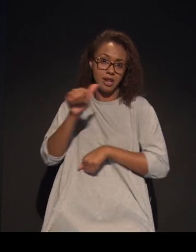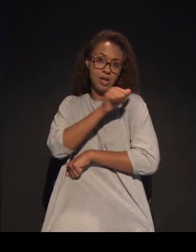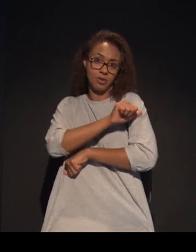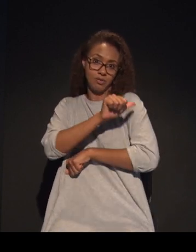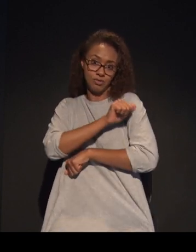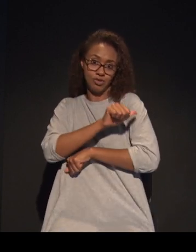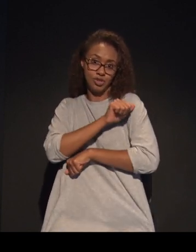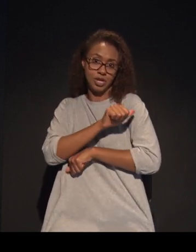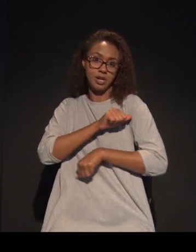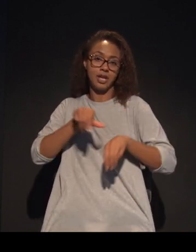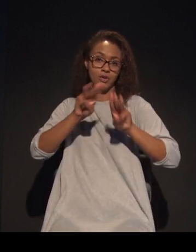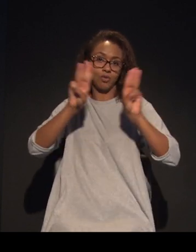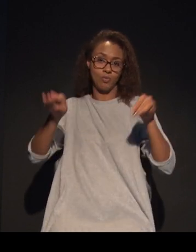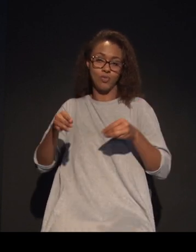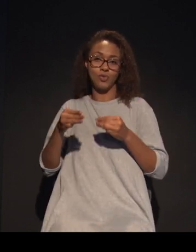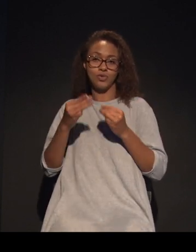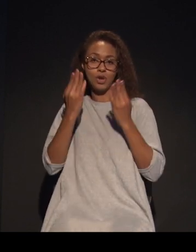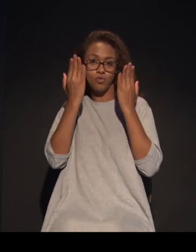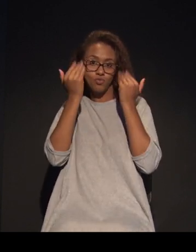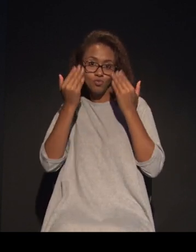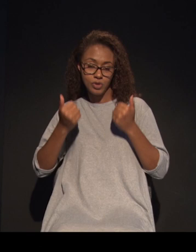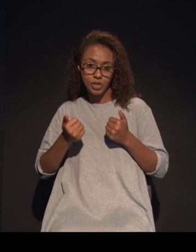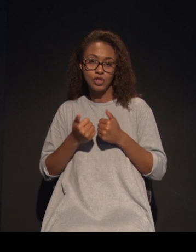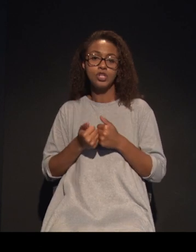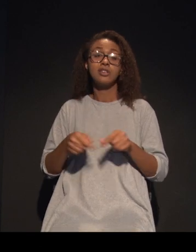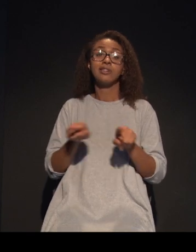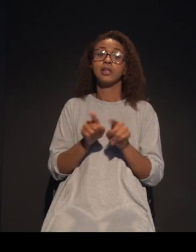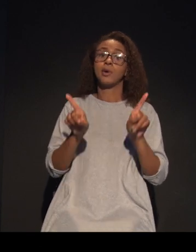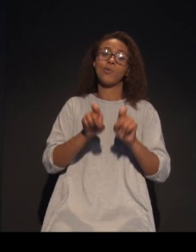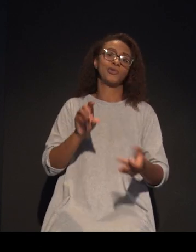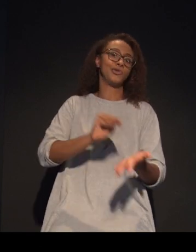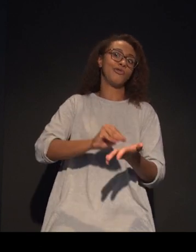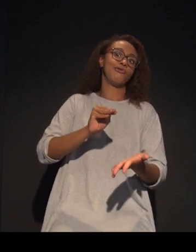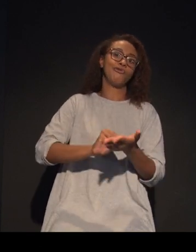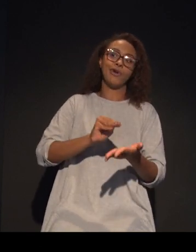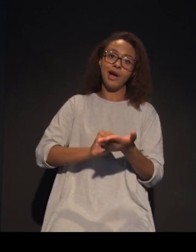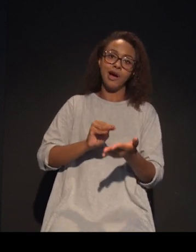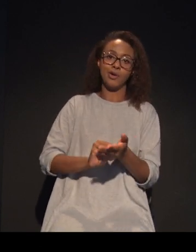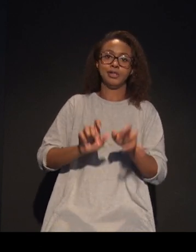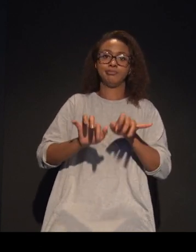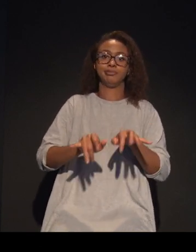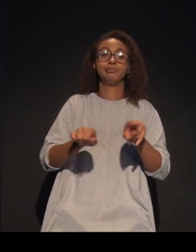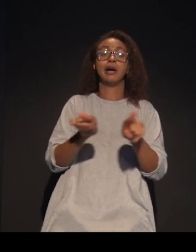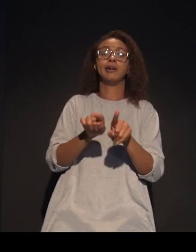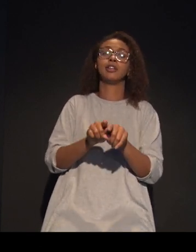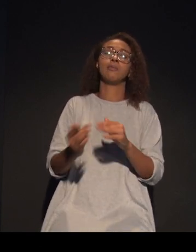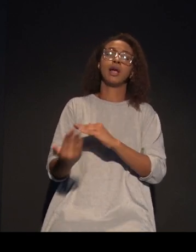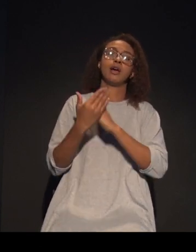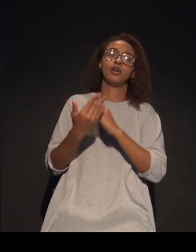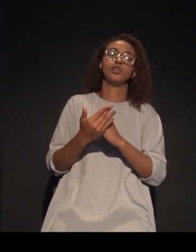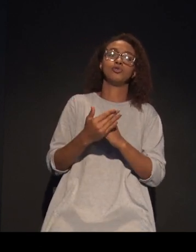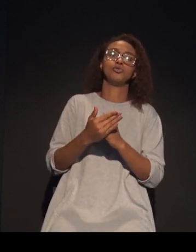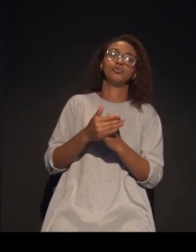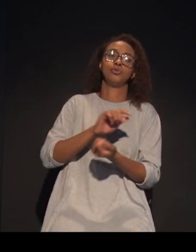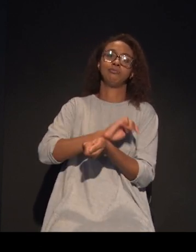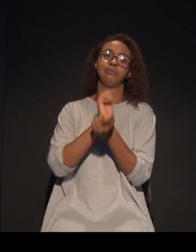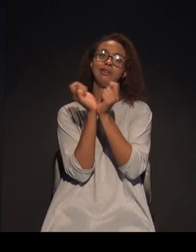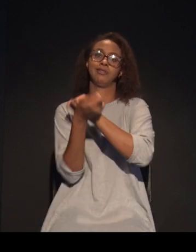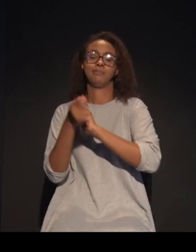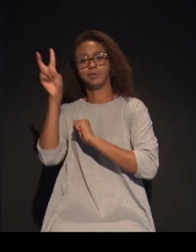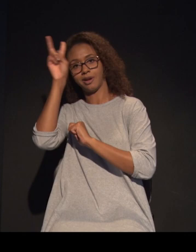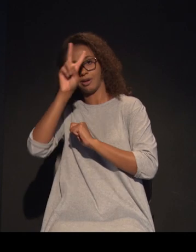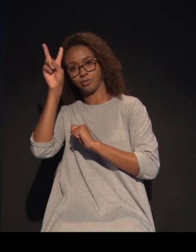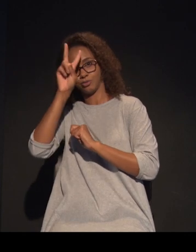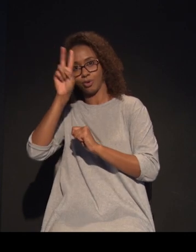né através do museu do índio falta de computador para digitar e tratado traduzir né as histórias coletadas no